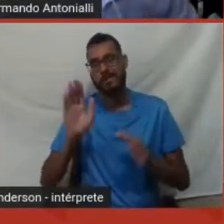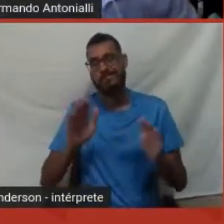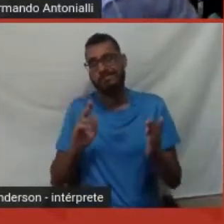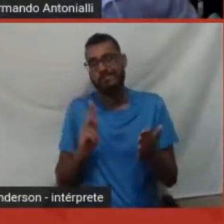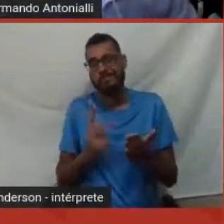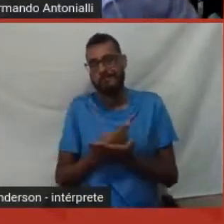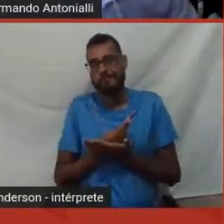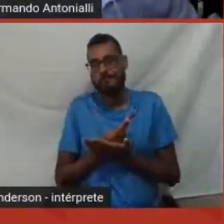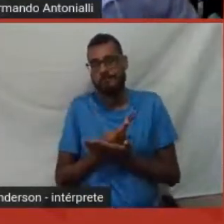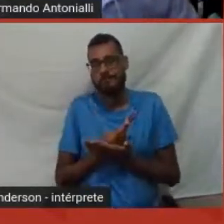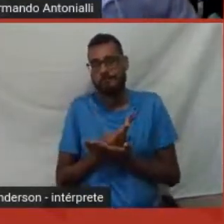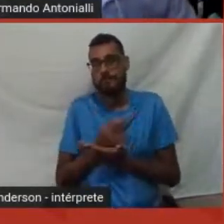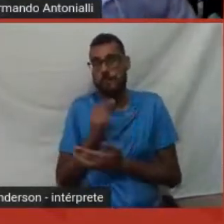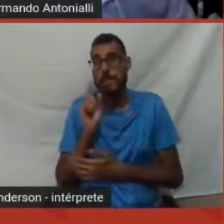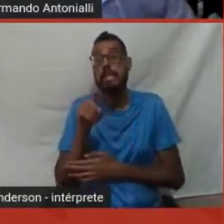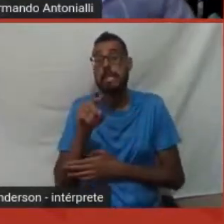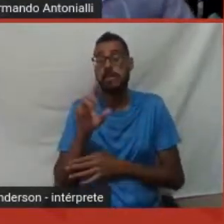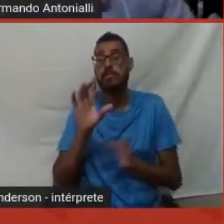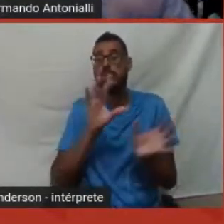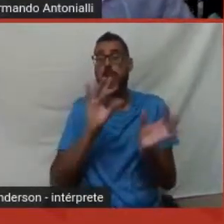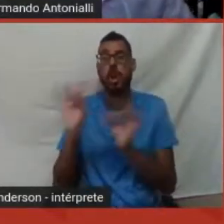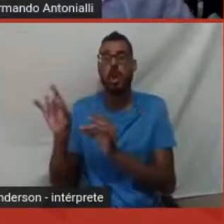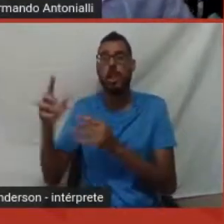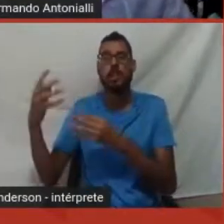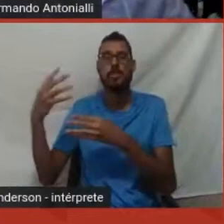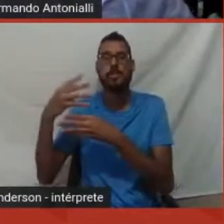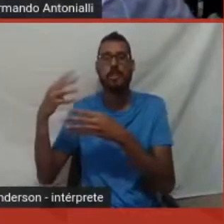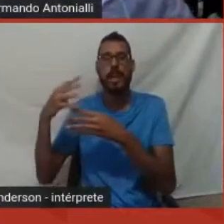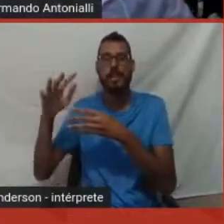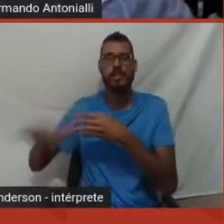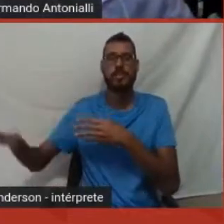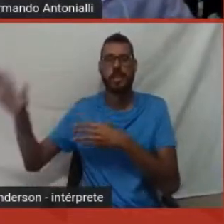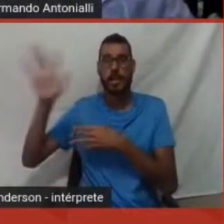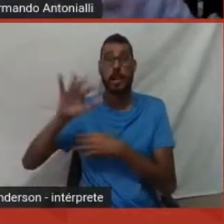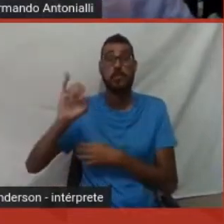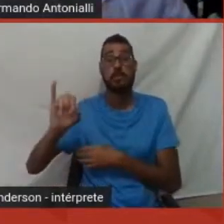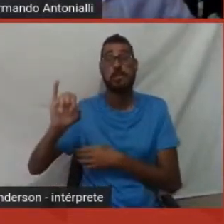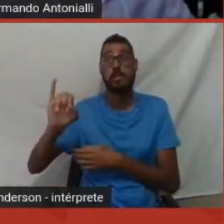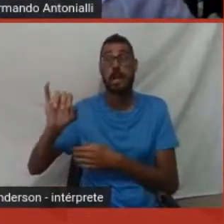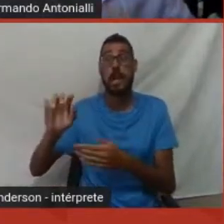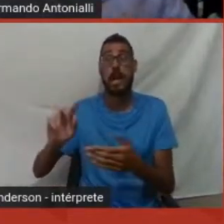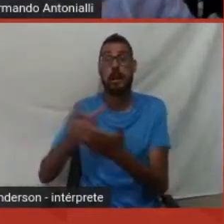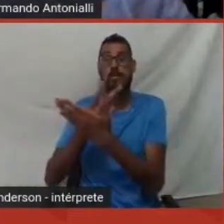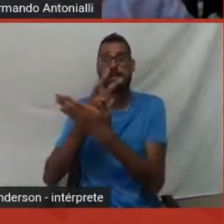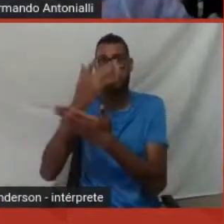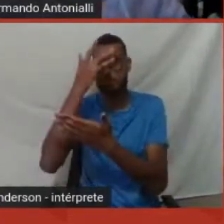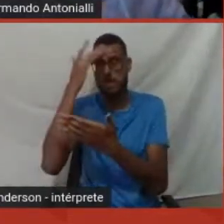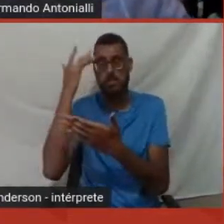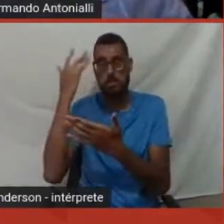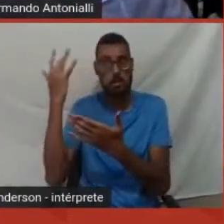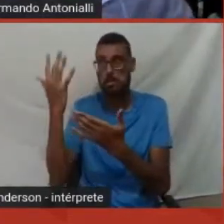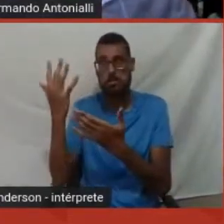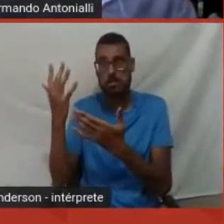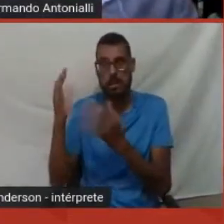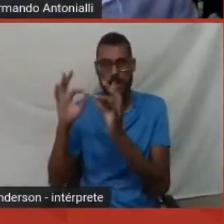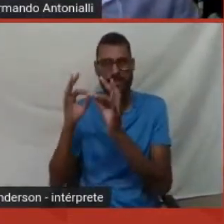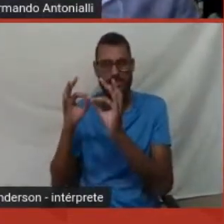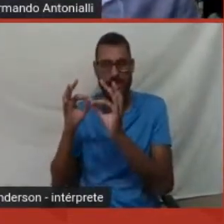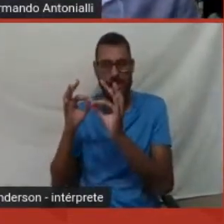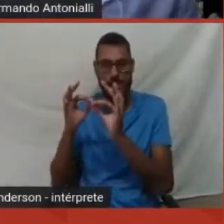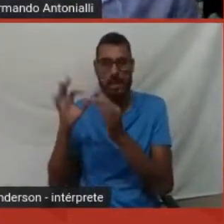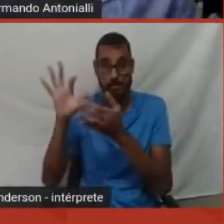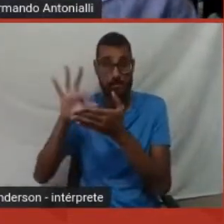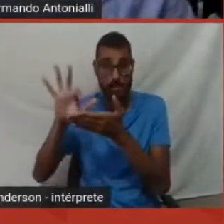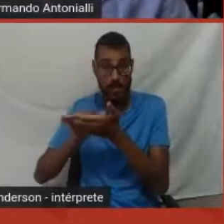Isso, Augusto, colar no chat da transmissão. Caso algum participante da oficina não tenha recebido e-mail, me manda e-mail agora que a gente resolve